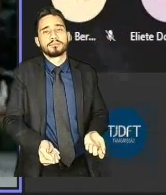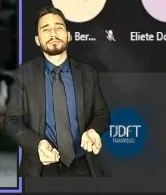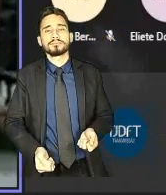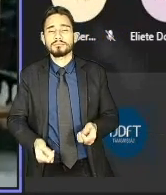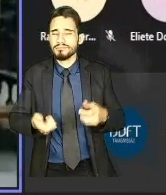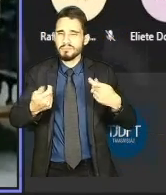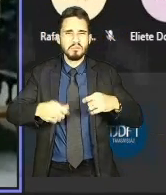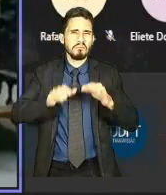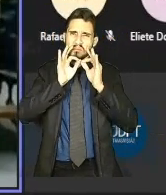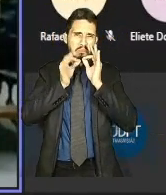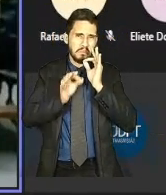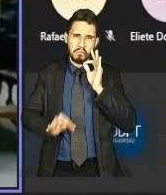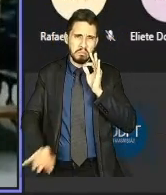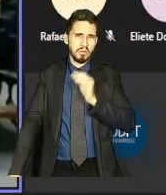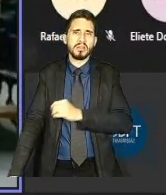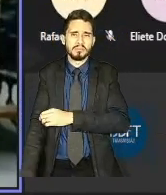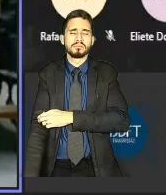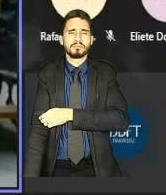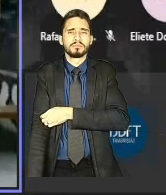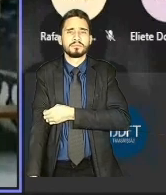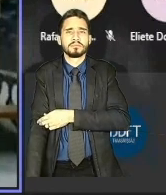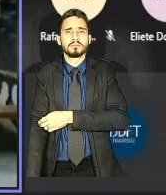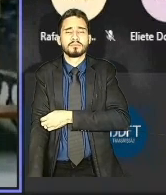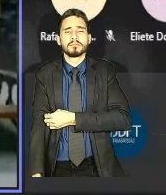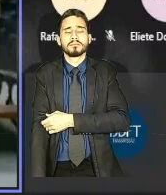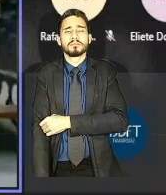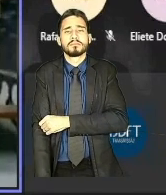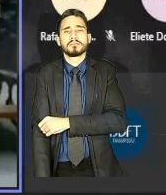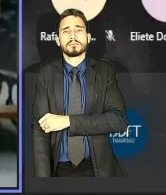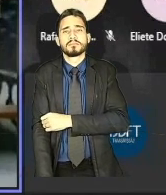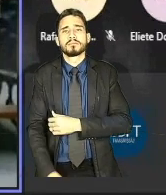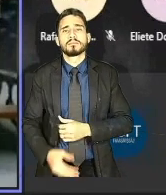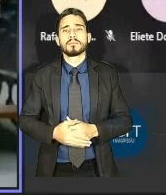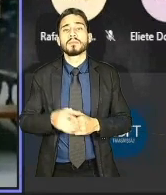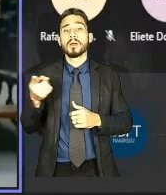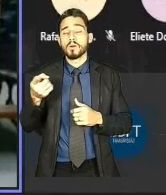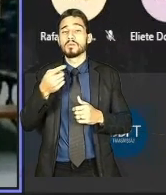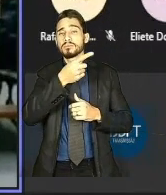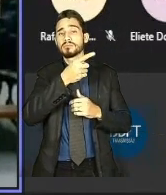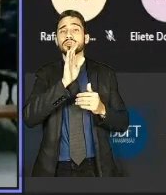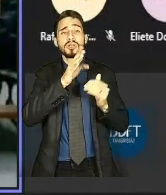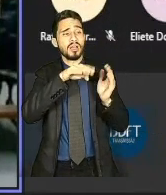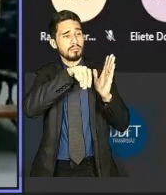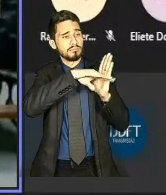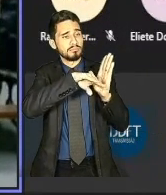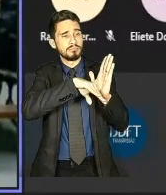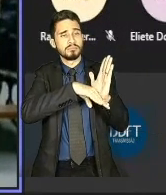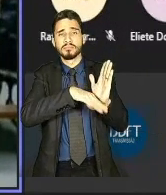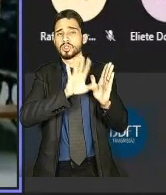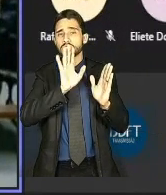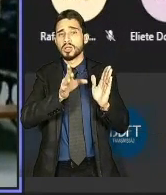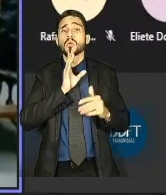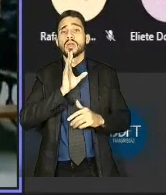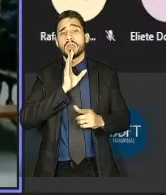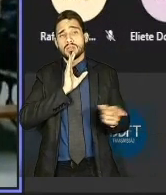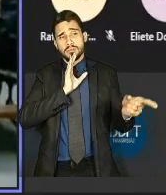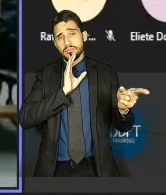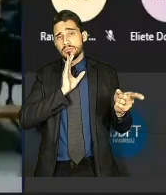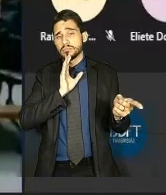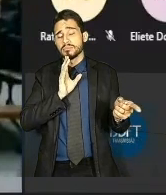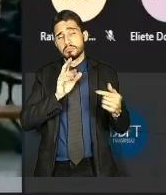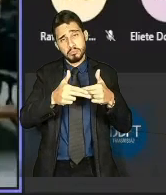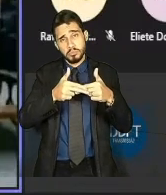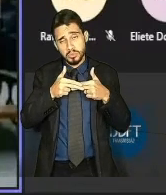Em síntese, é isso, eu não vou me alongar, entendo que Vossa Excelência tem uma pauta extensa, então a matéria já é bem conhecida de Vossa